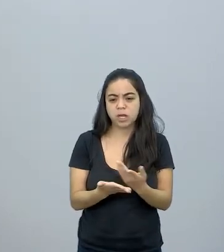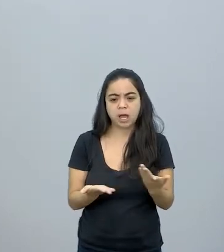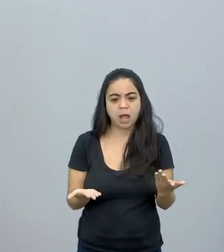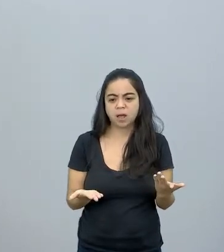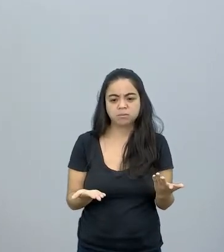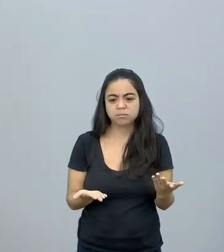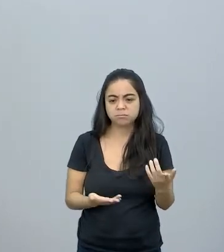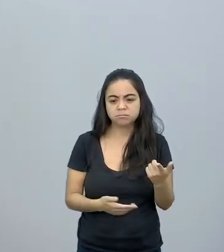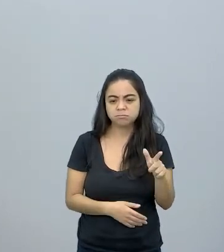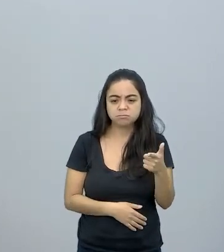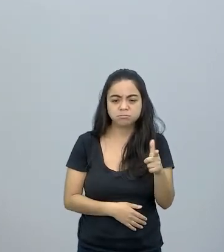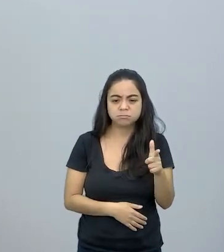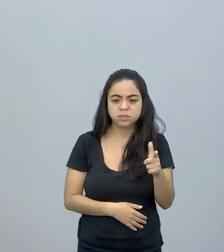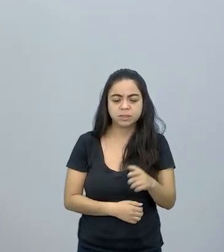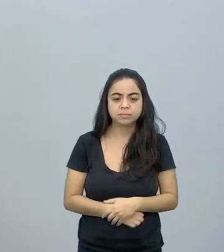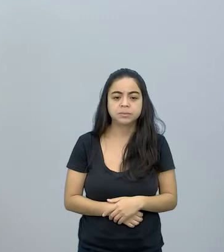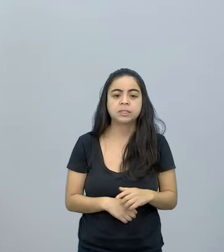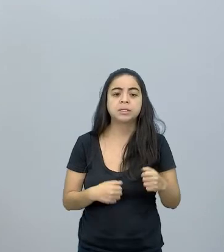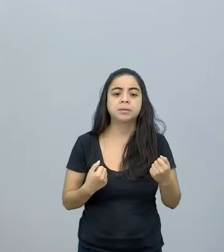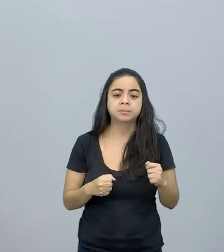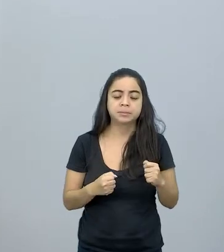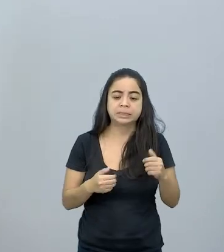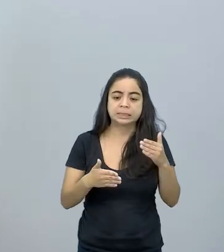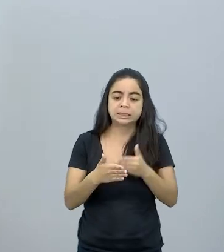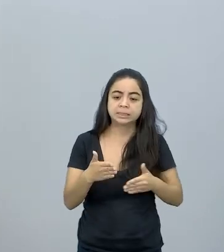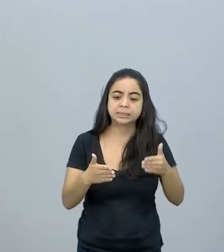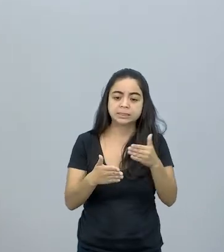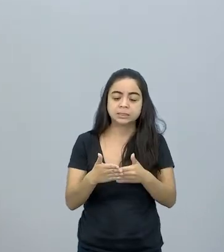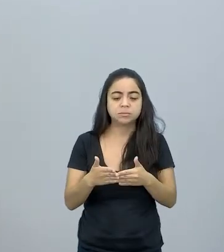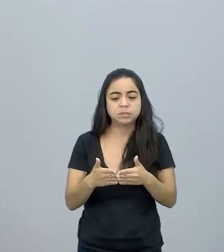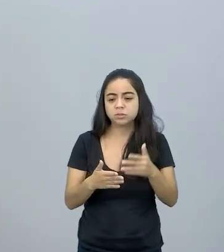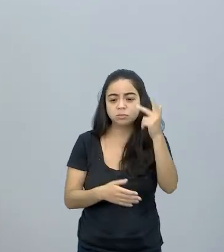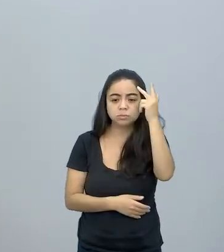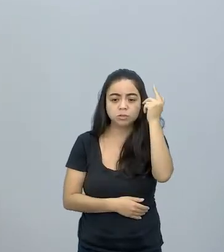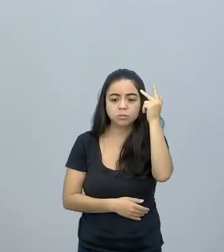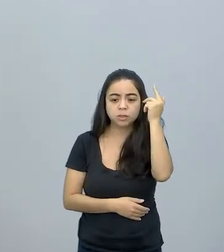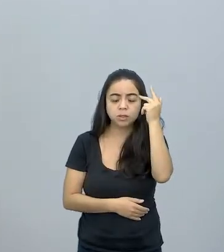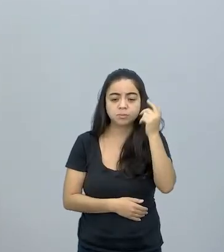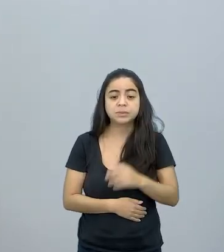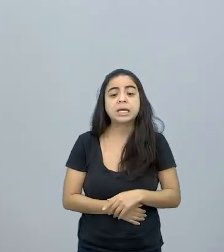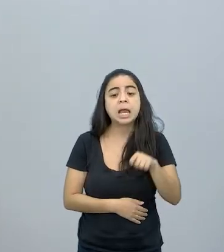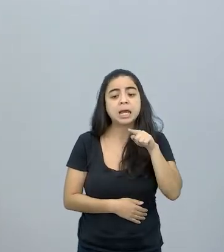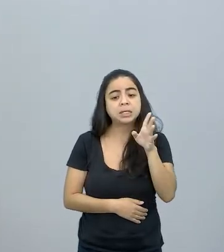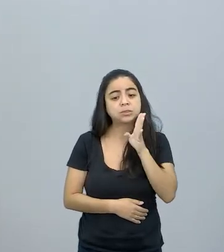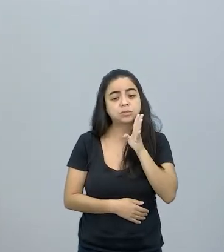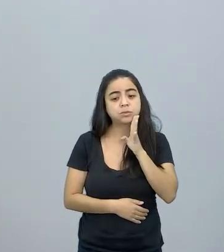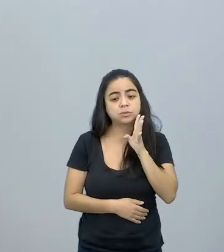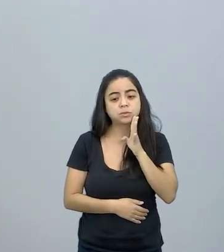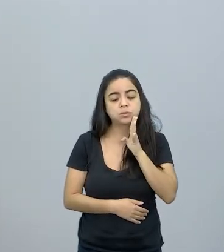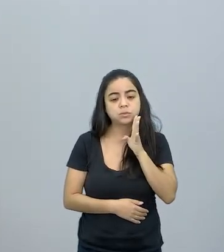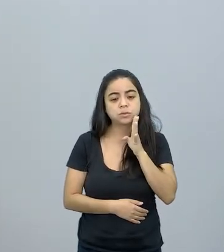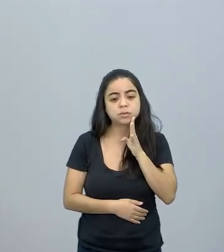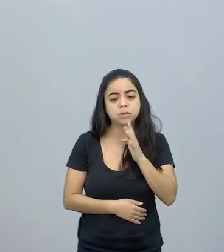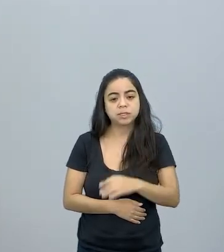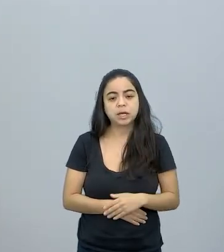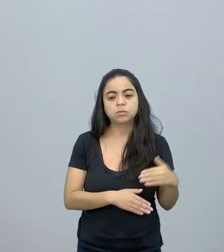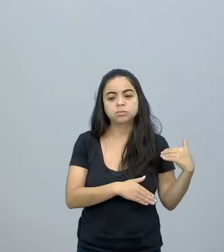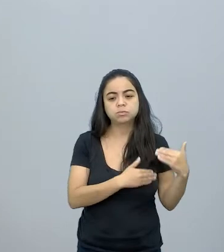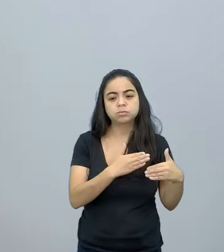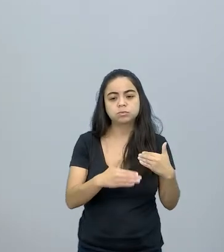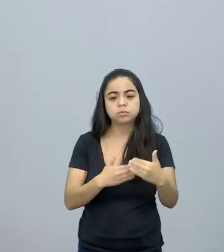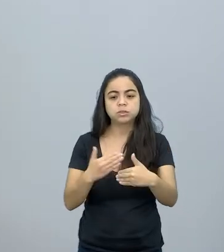de lidar com seus próprios limites. E é isso que é legal do nosso processo